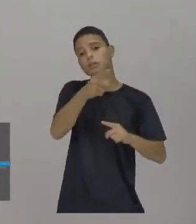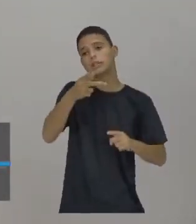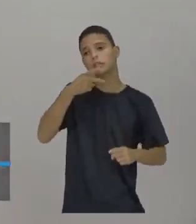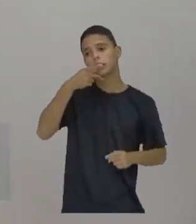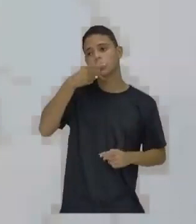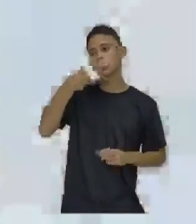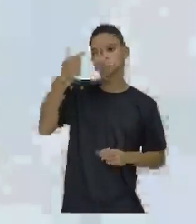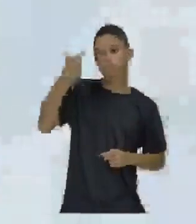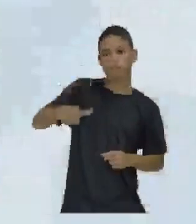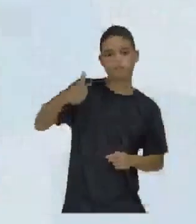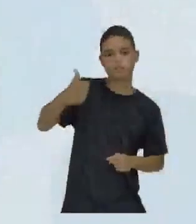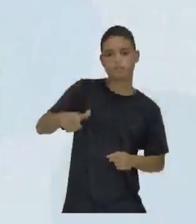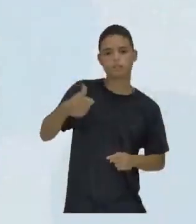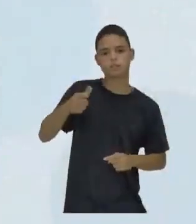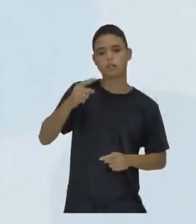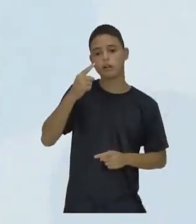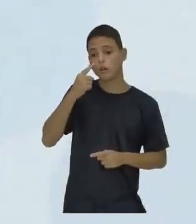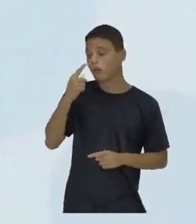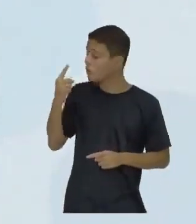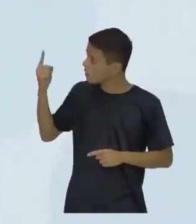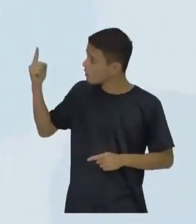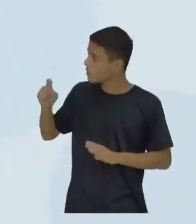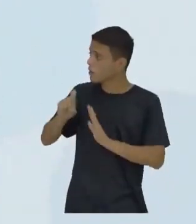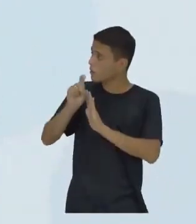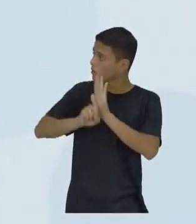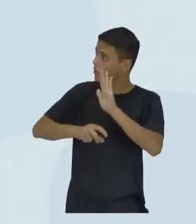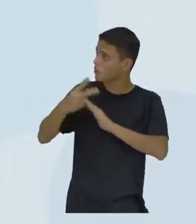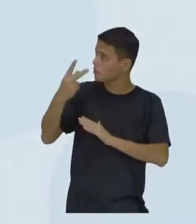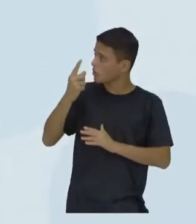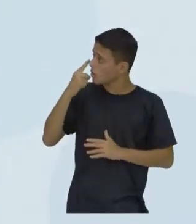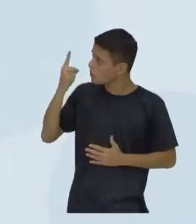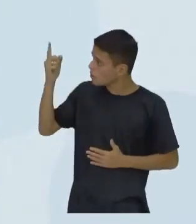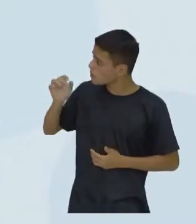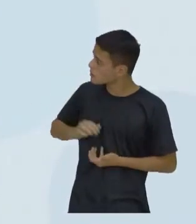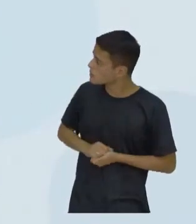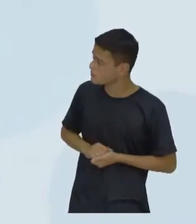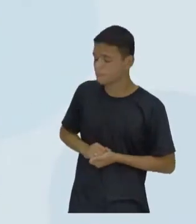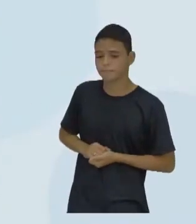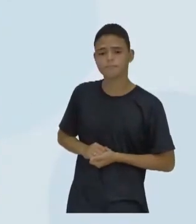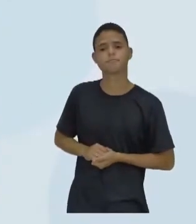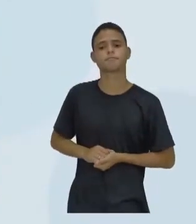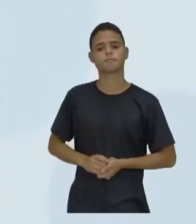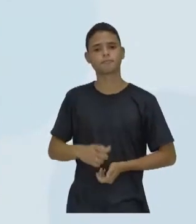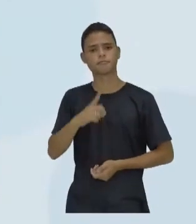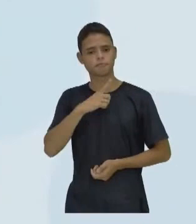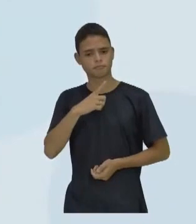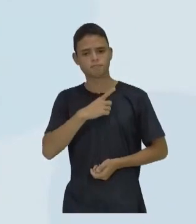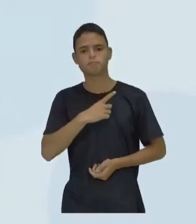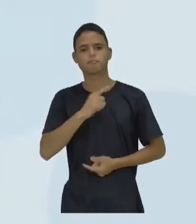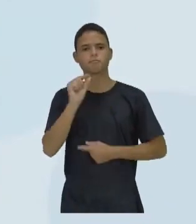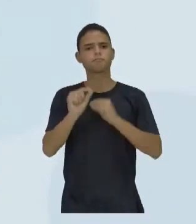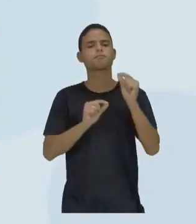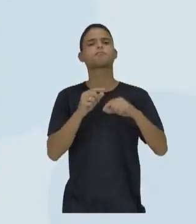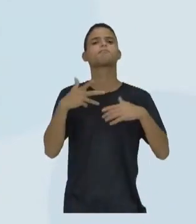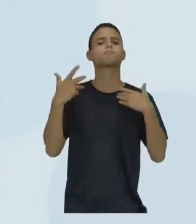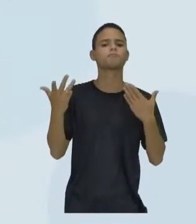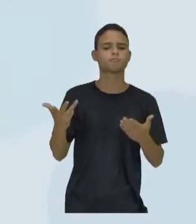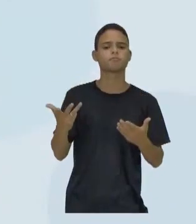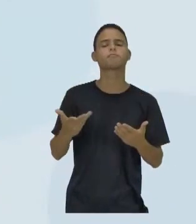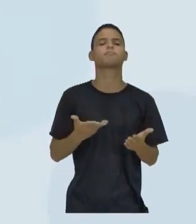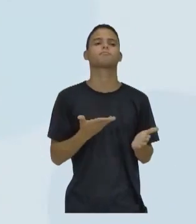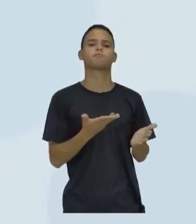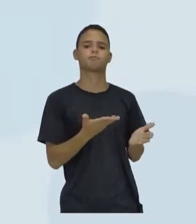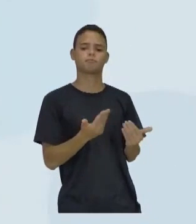como nesse segundo parágrafo aí. Olha só, volta no texto. Estão demandando adultos mais pais do que amigos. Quem está demandando? Esses jovens